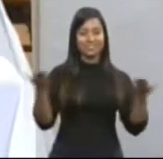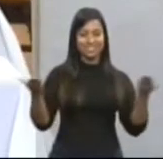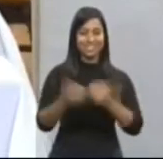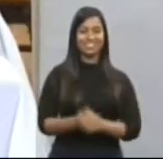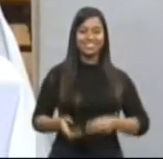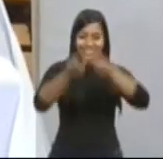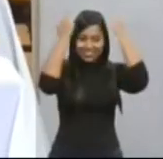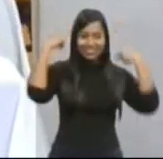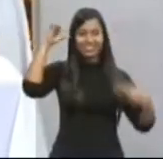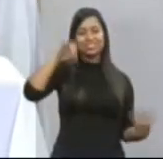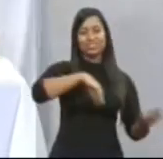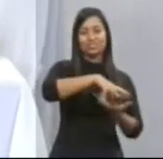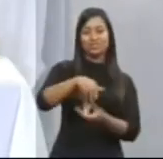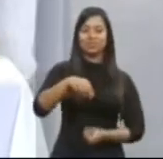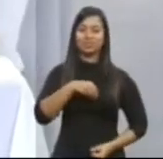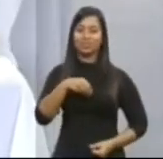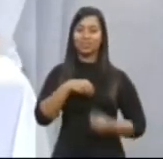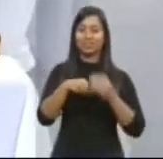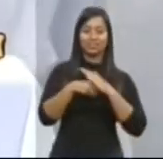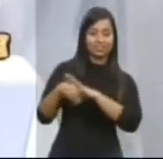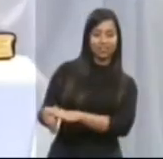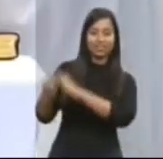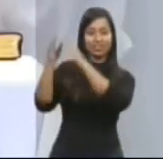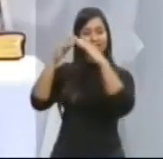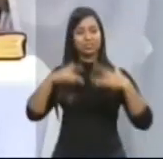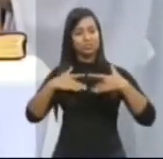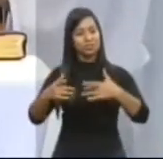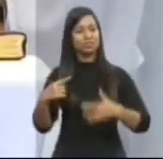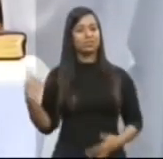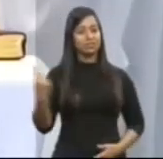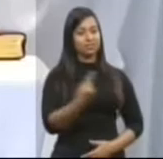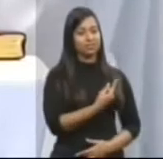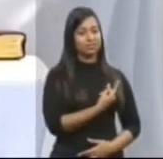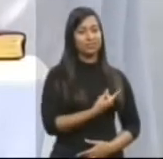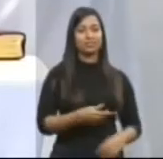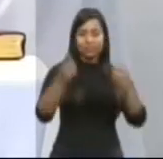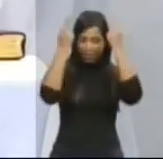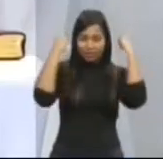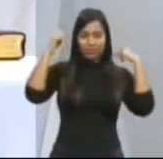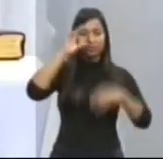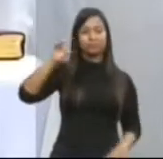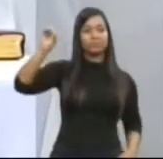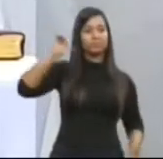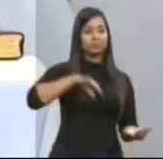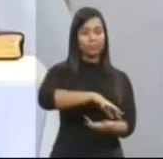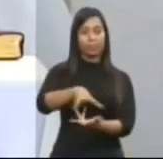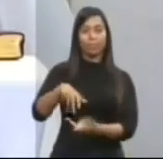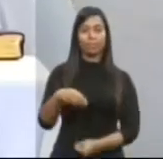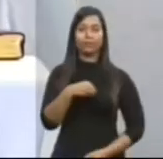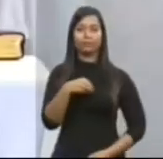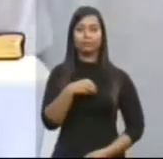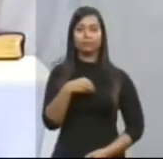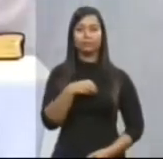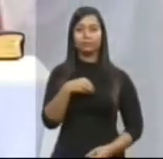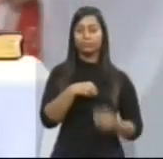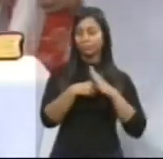Cordeiro de Deus, que tirais o pecado do mundo, tende piedade de nós. Cordeiro de